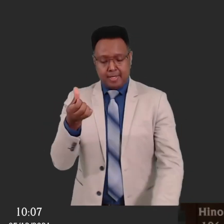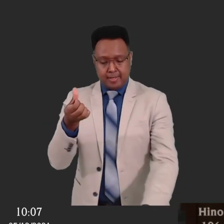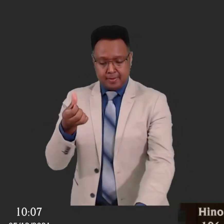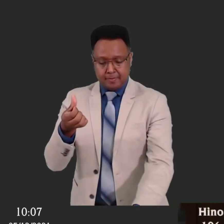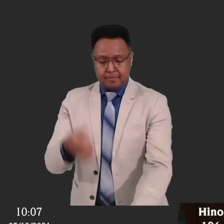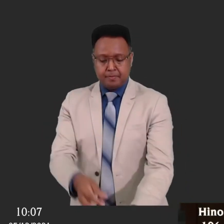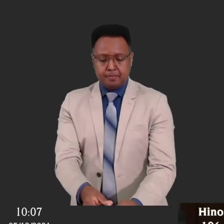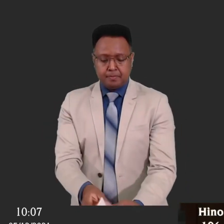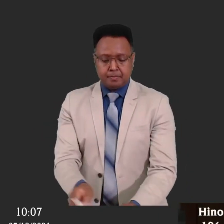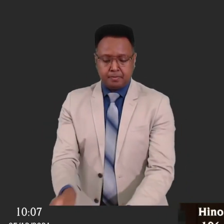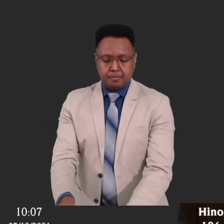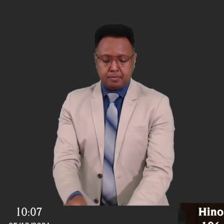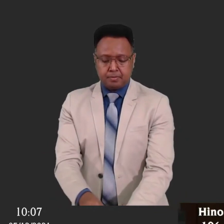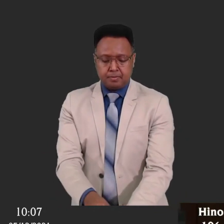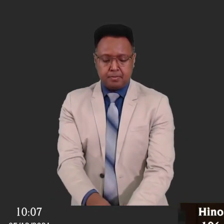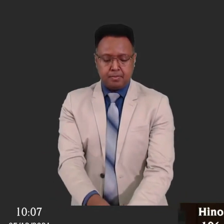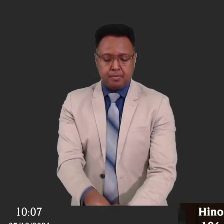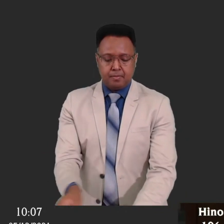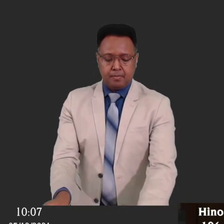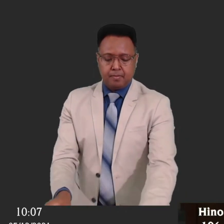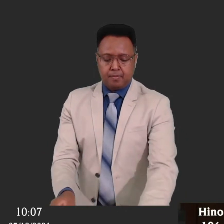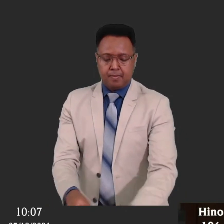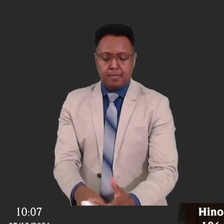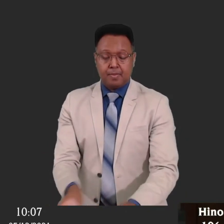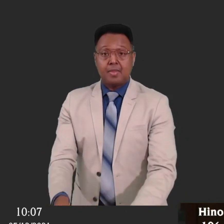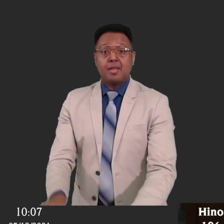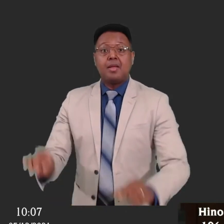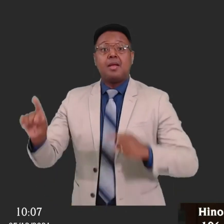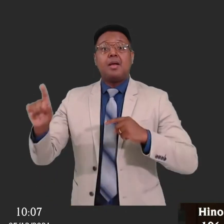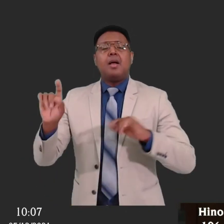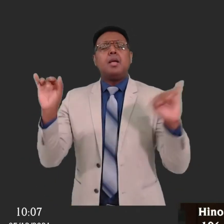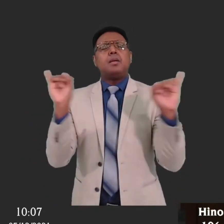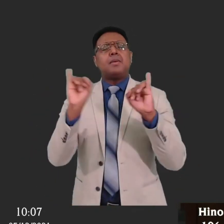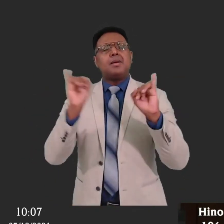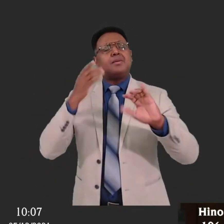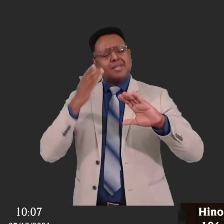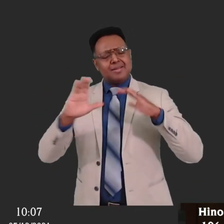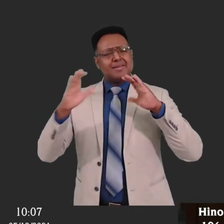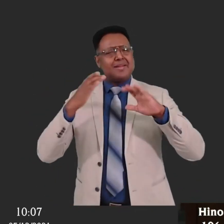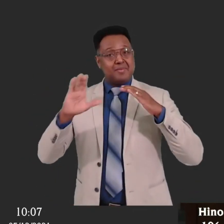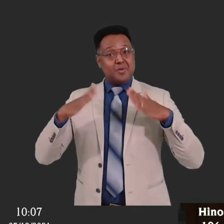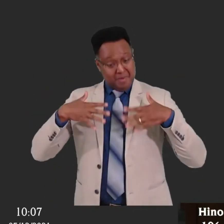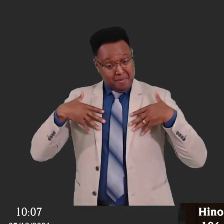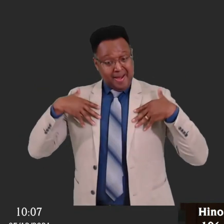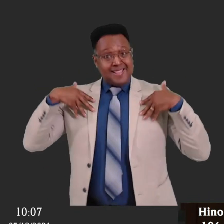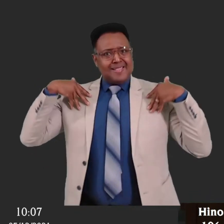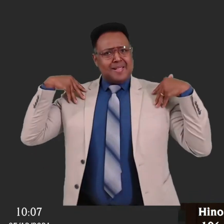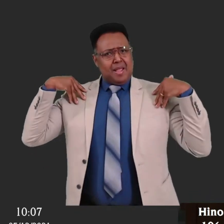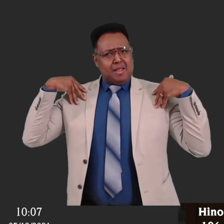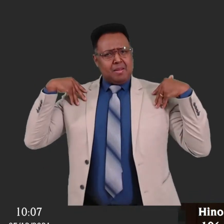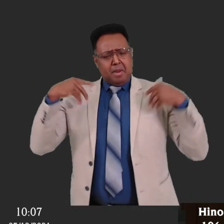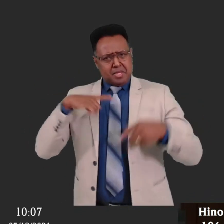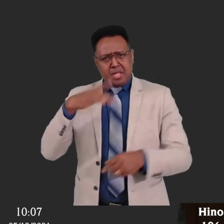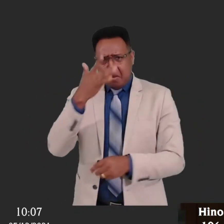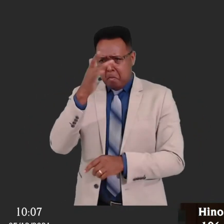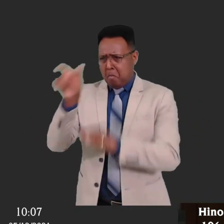106. Cantemos, irmãos, com mais prazer. Está muito. Parece que tem gente que não está nem